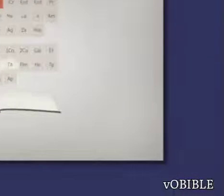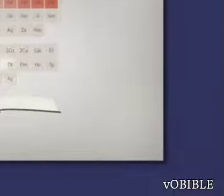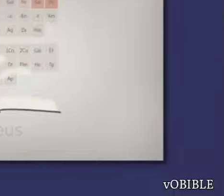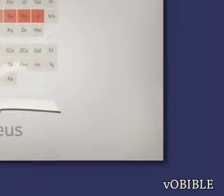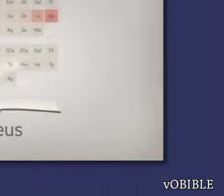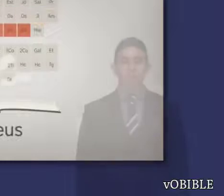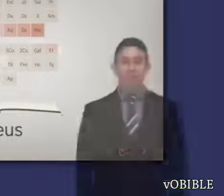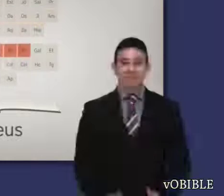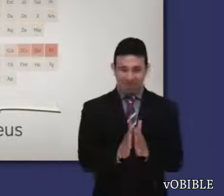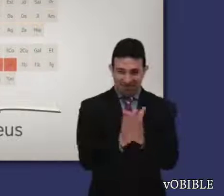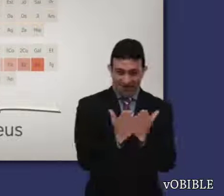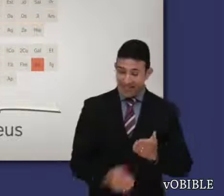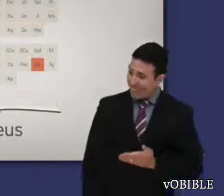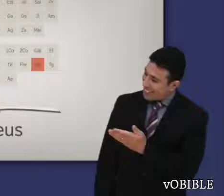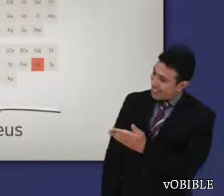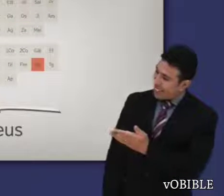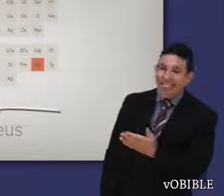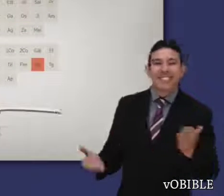Uma introdução ao livro de Hebreus.